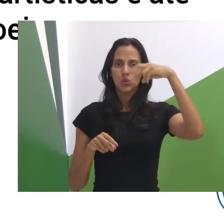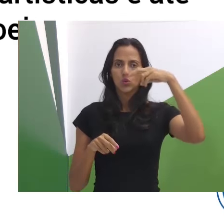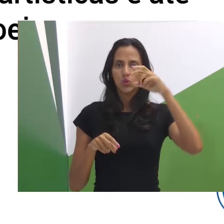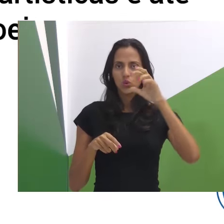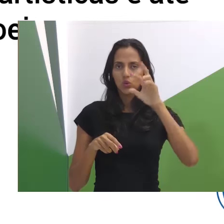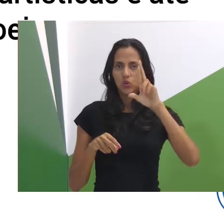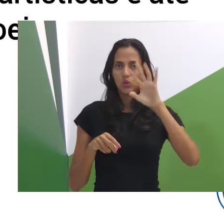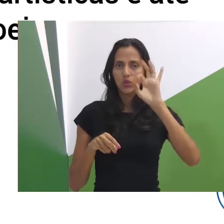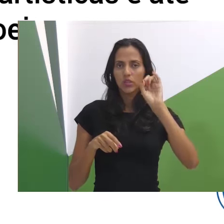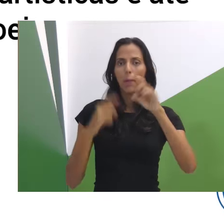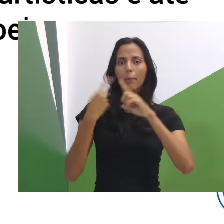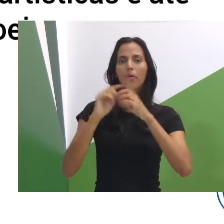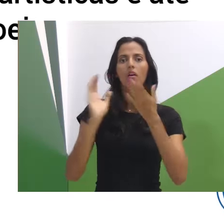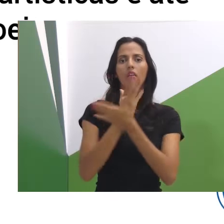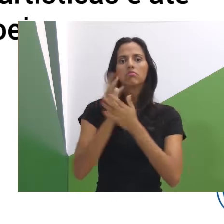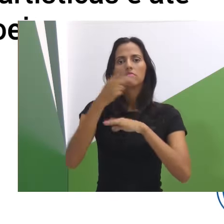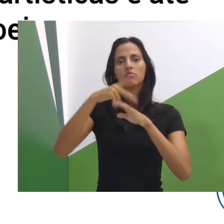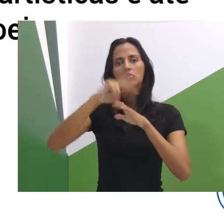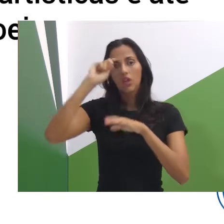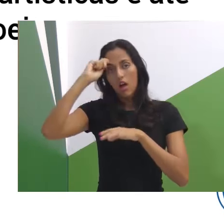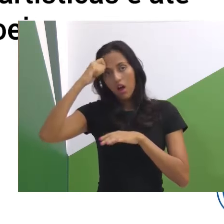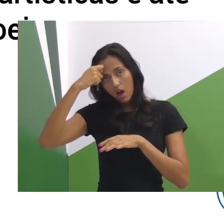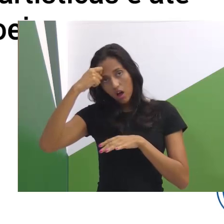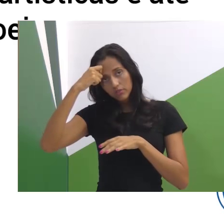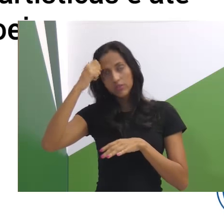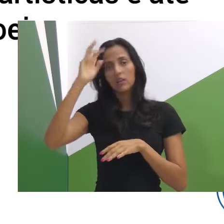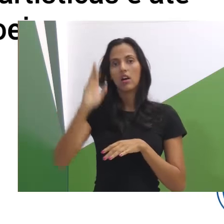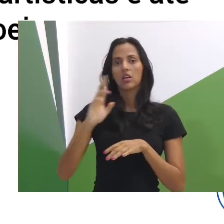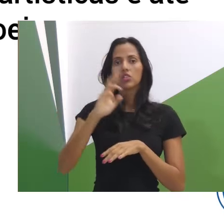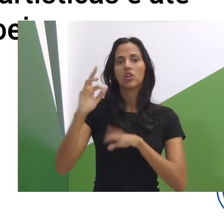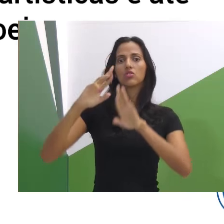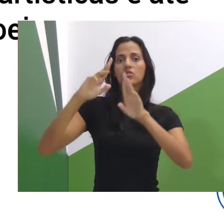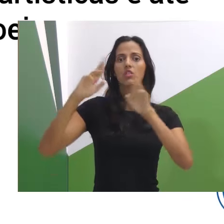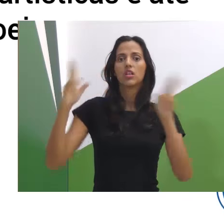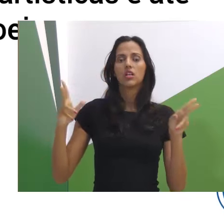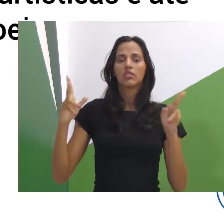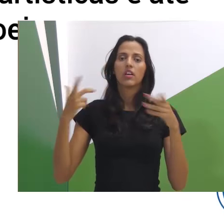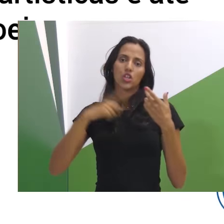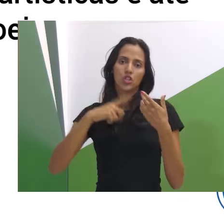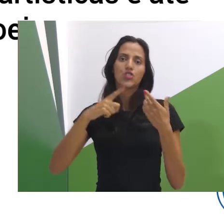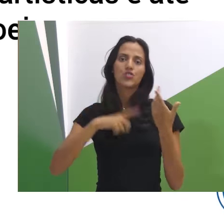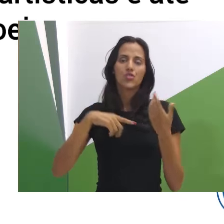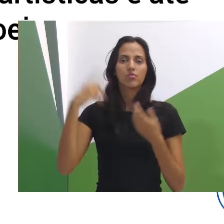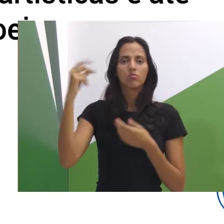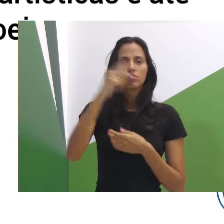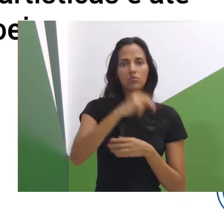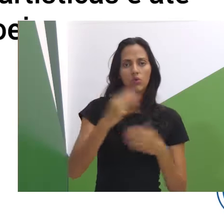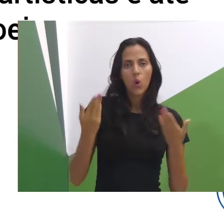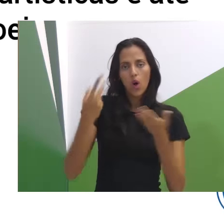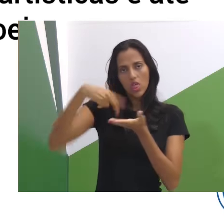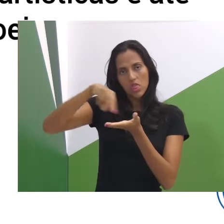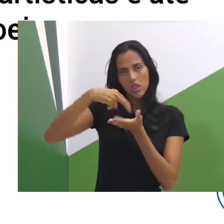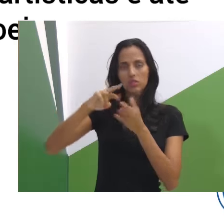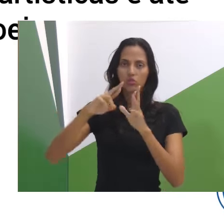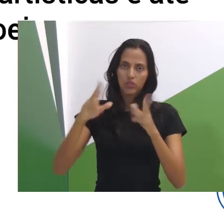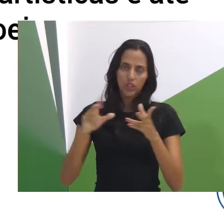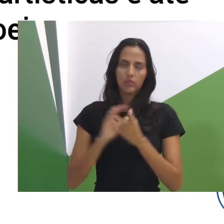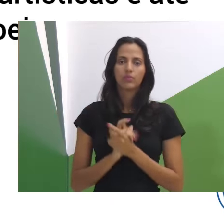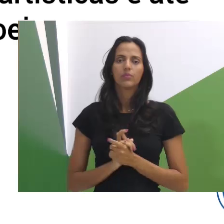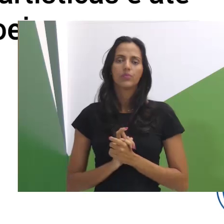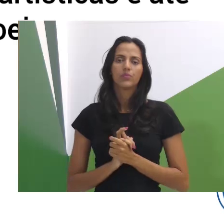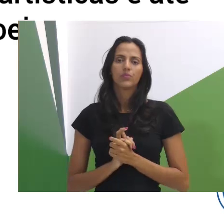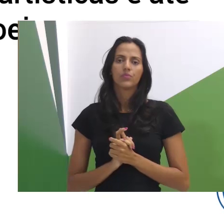os seus orixás, misturados com os santos católicos. Então, eles praticaram e praticam isso até hoje. Eles